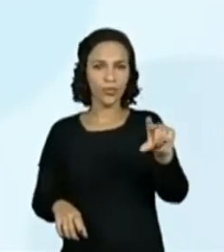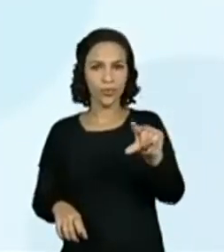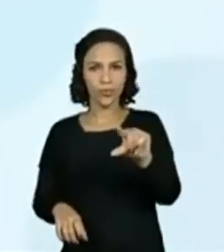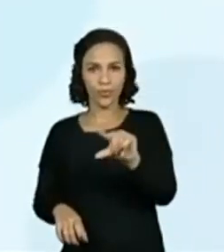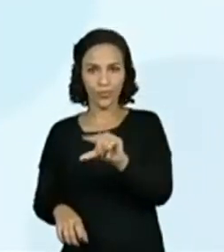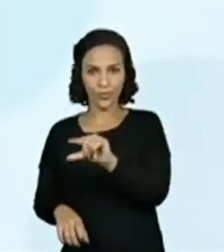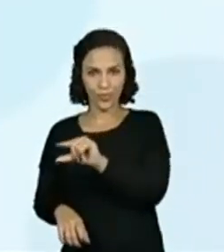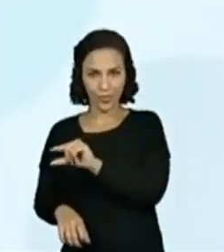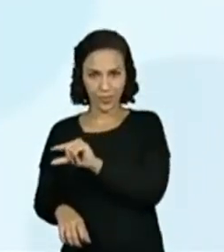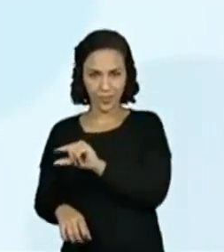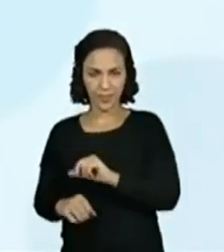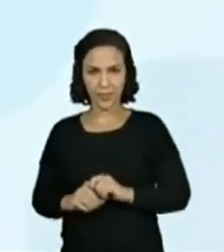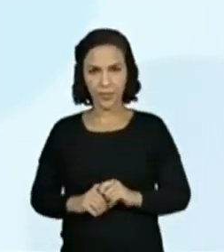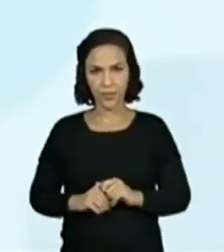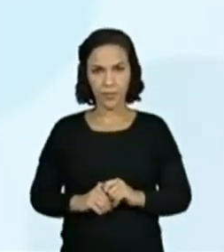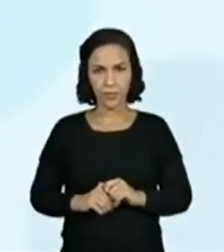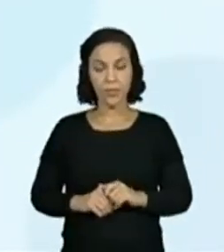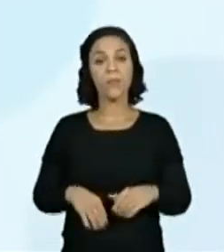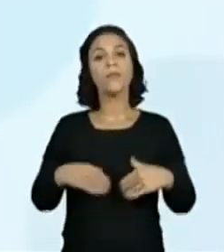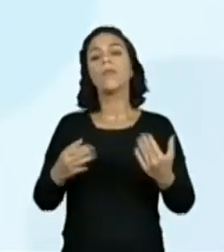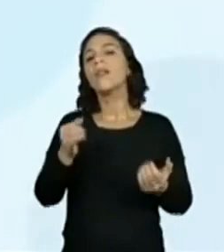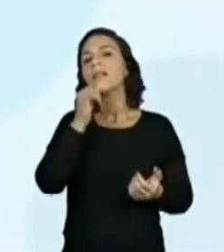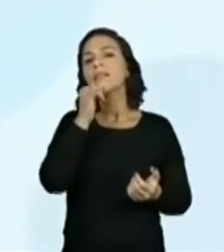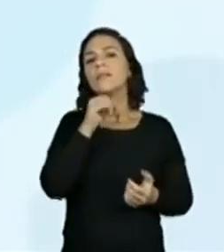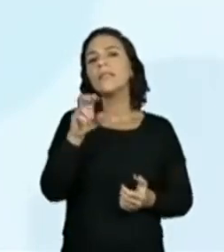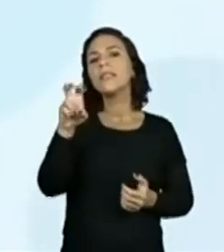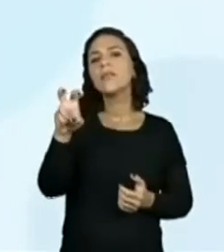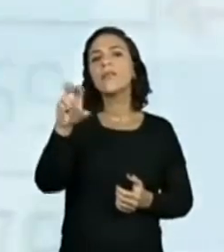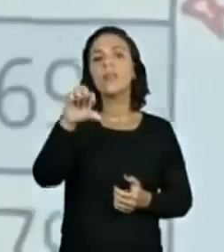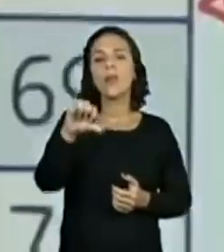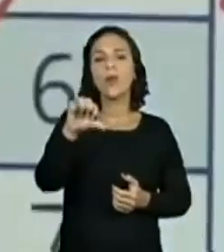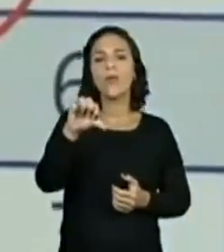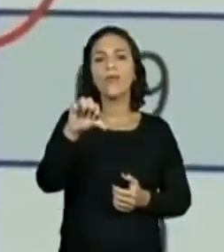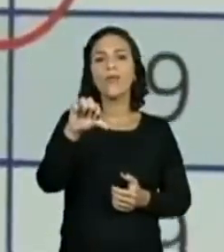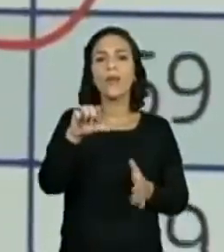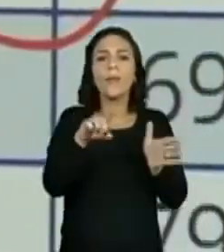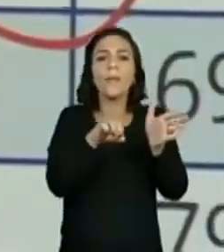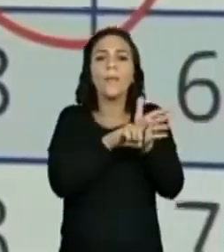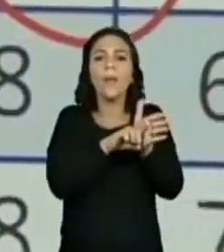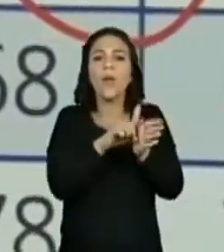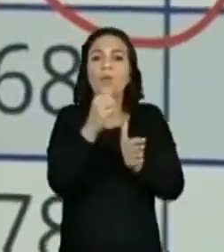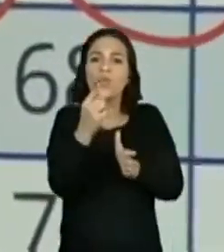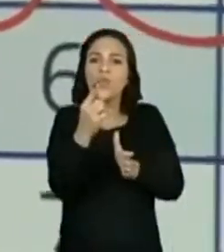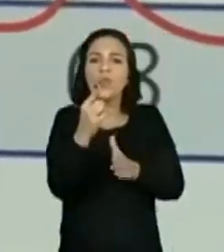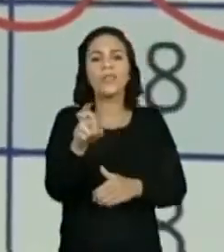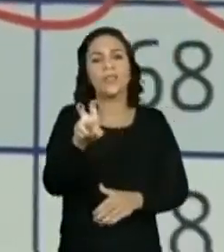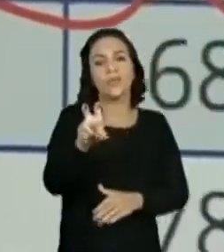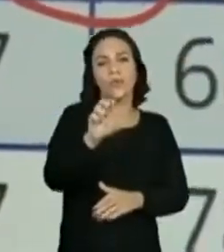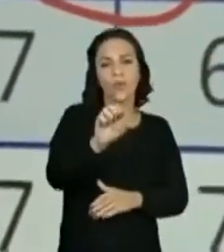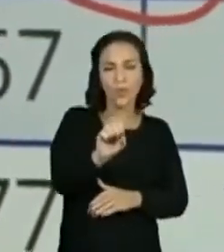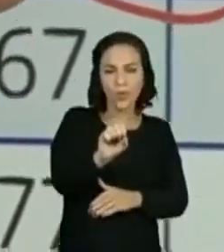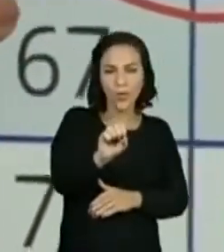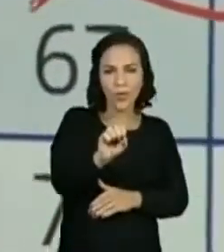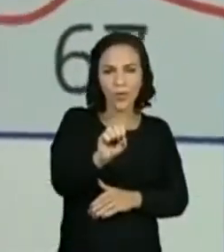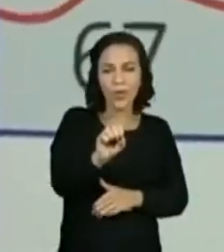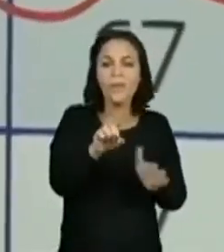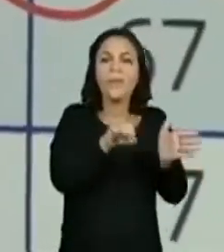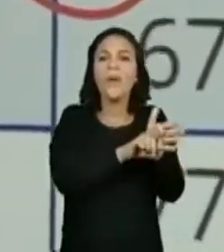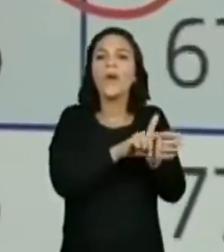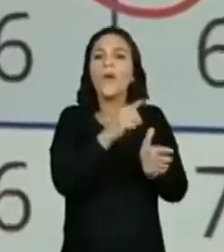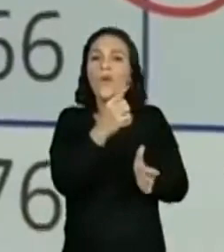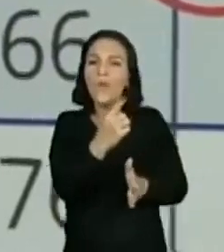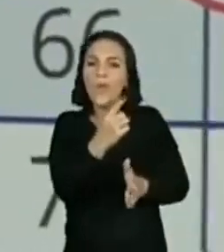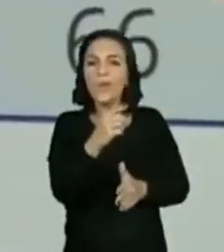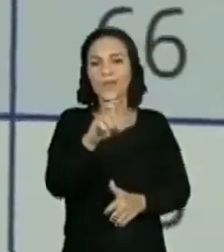tenho 59, menos 1, 58, menos 1, 57, menos